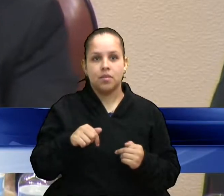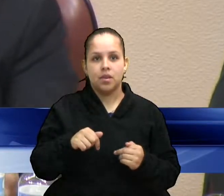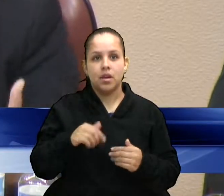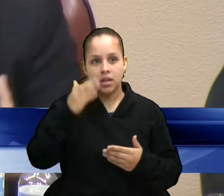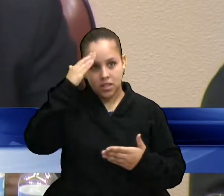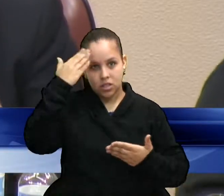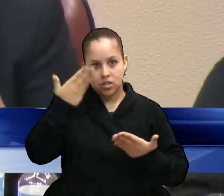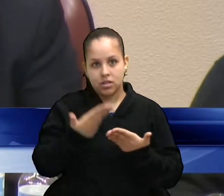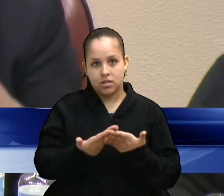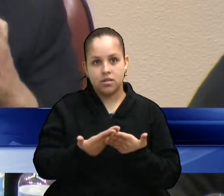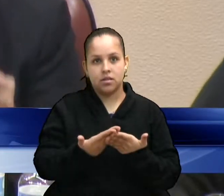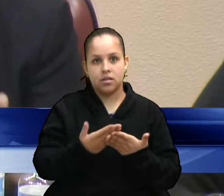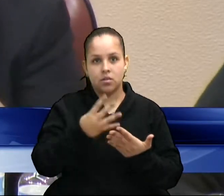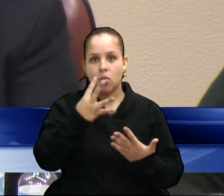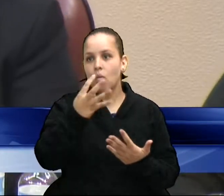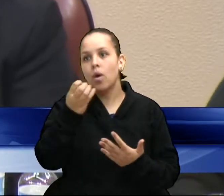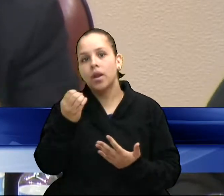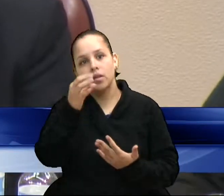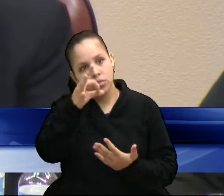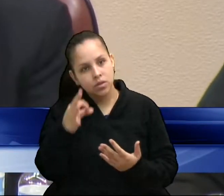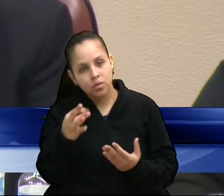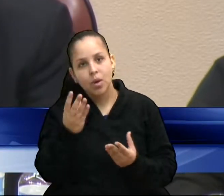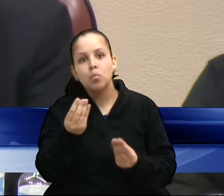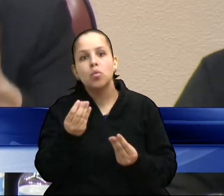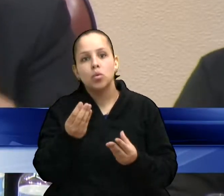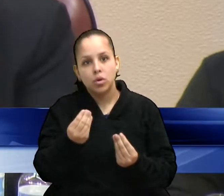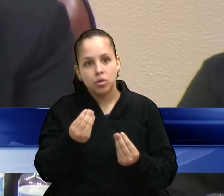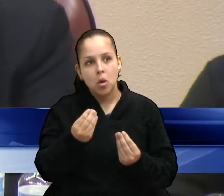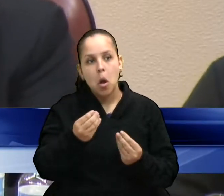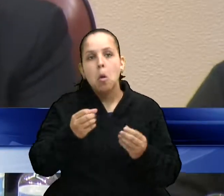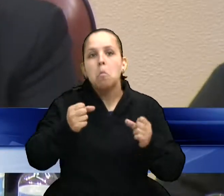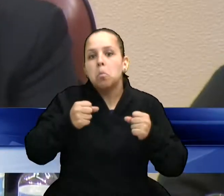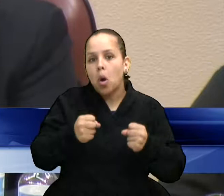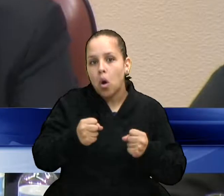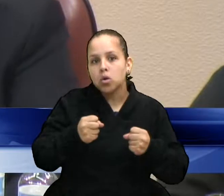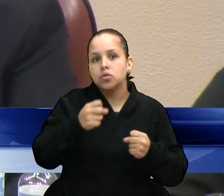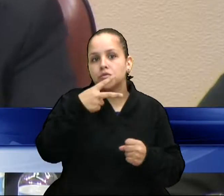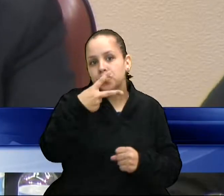nós estamos defendendo que fique entre 20% e 30% do valor.